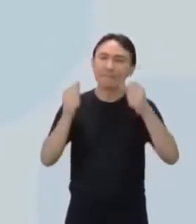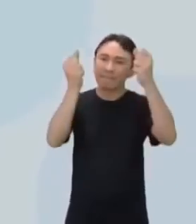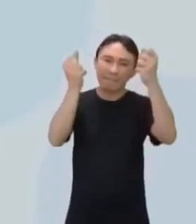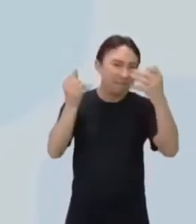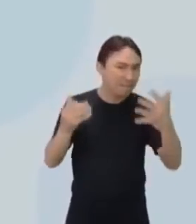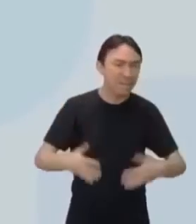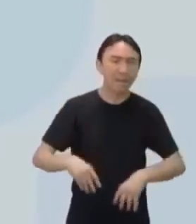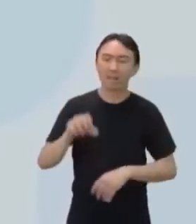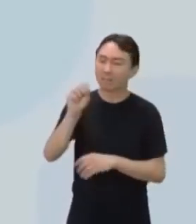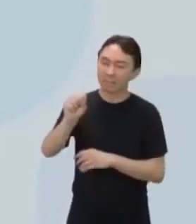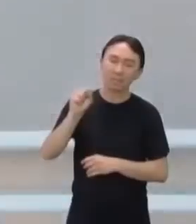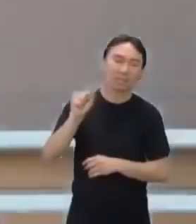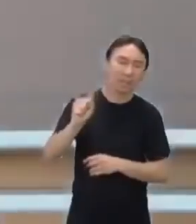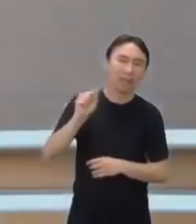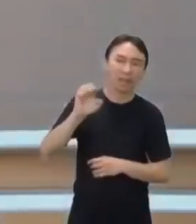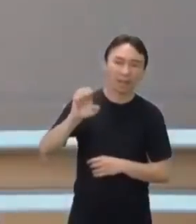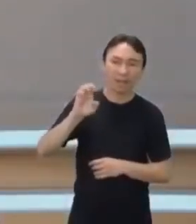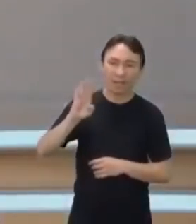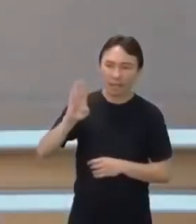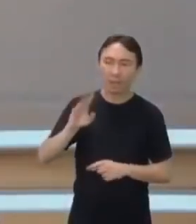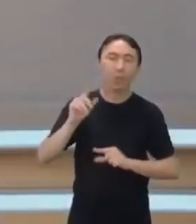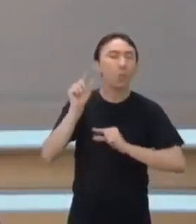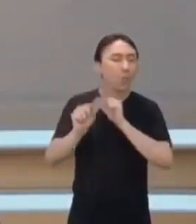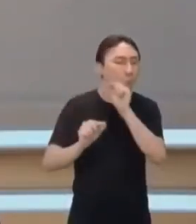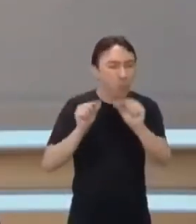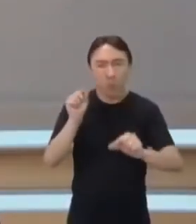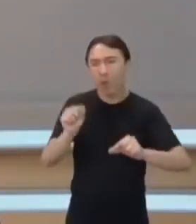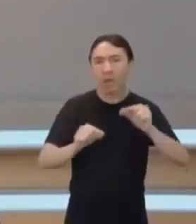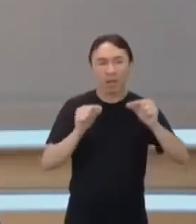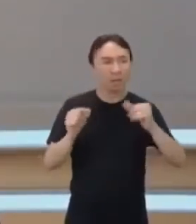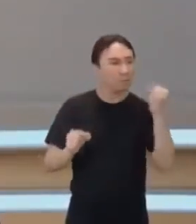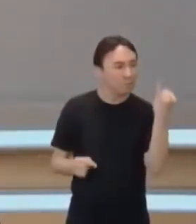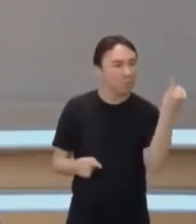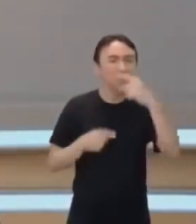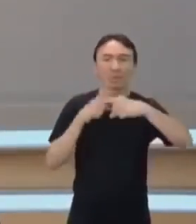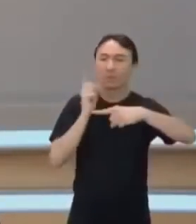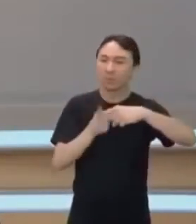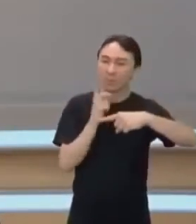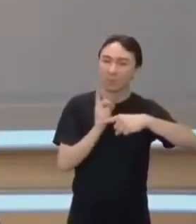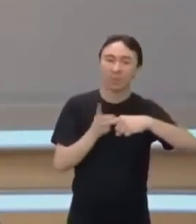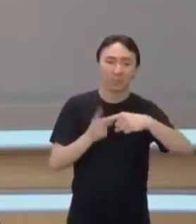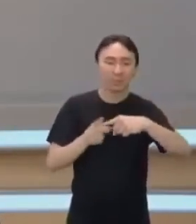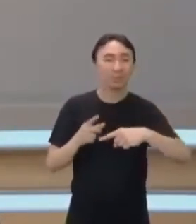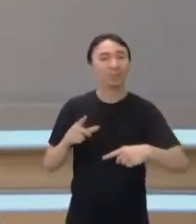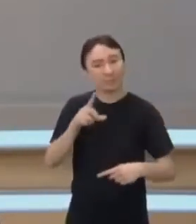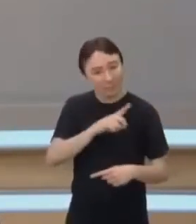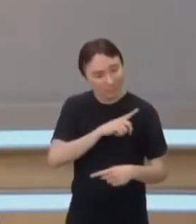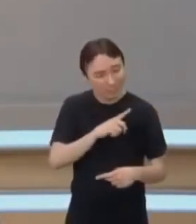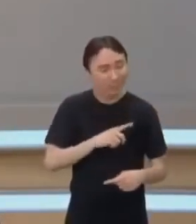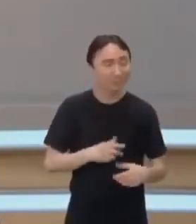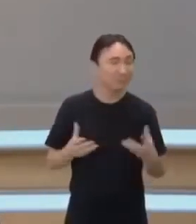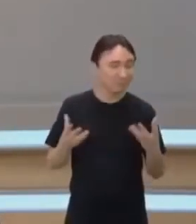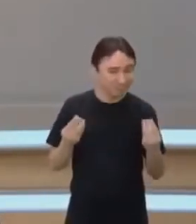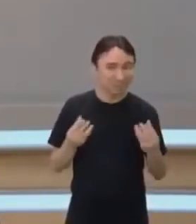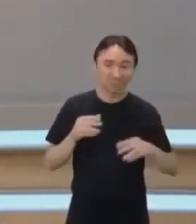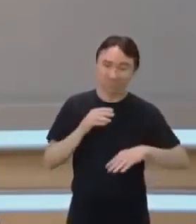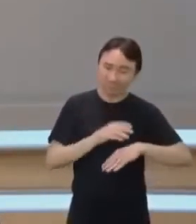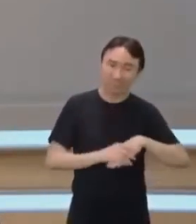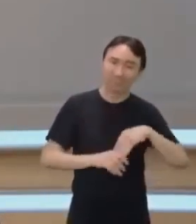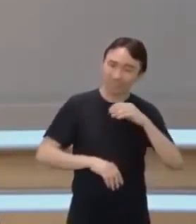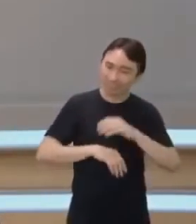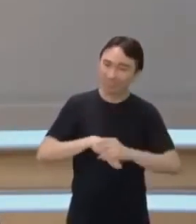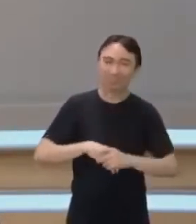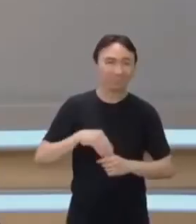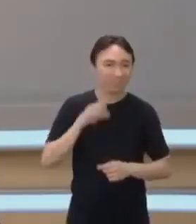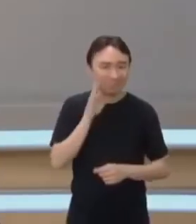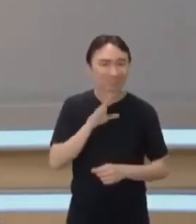a importância desse dia para a comunidade escolar também. Então, a gente tem uma série de práticas muito positivas, não